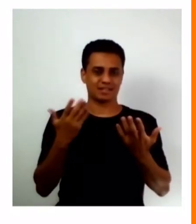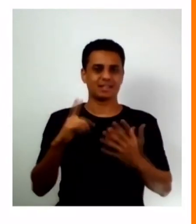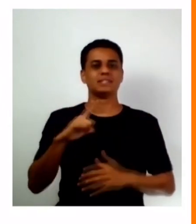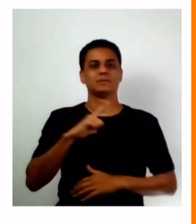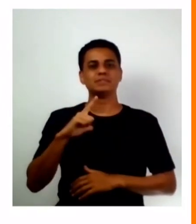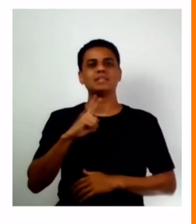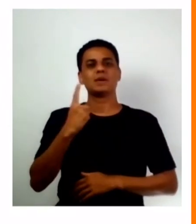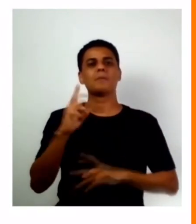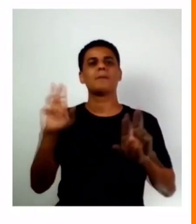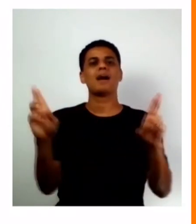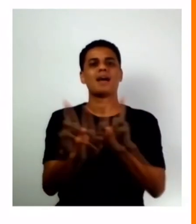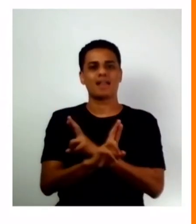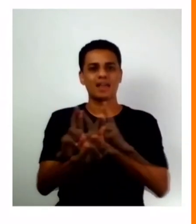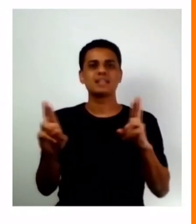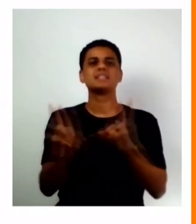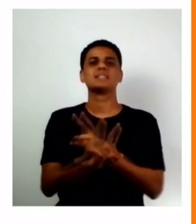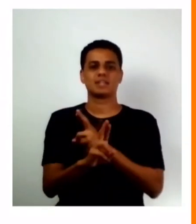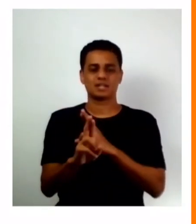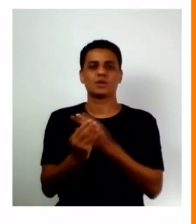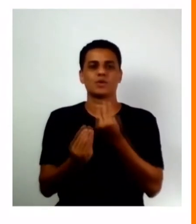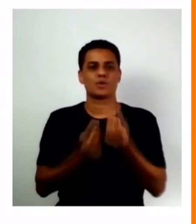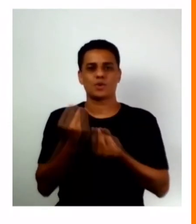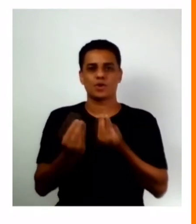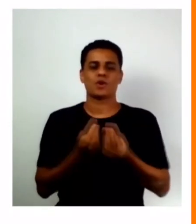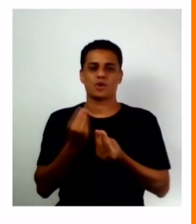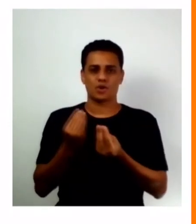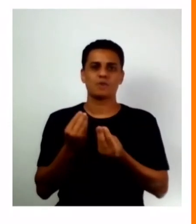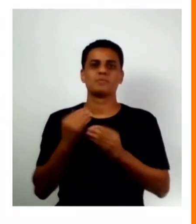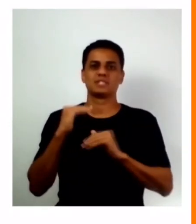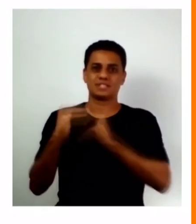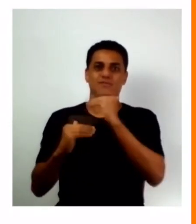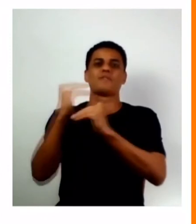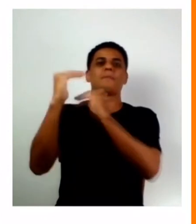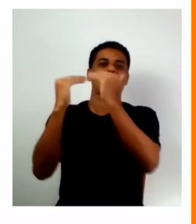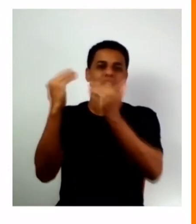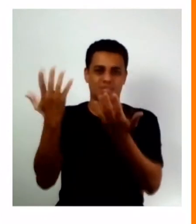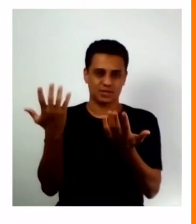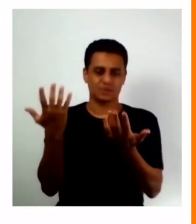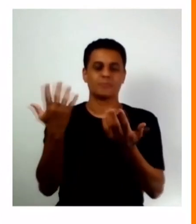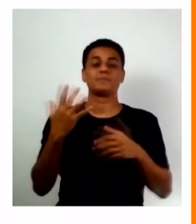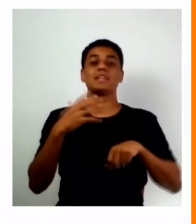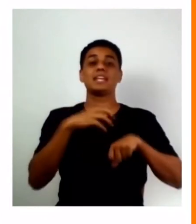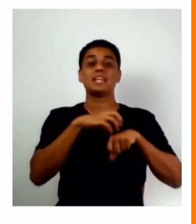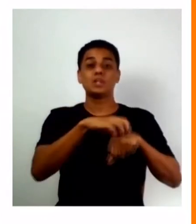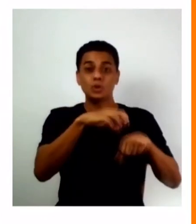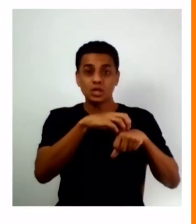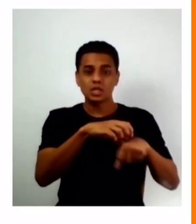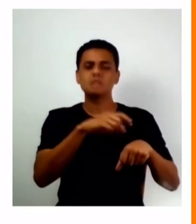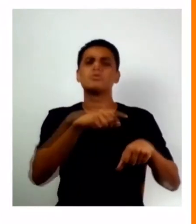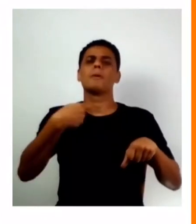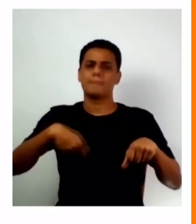patrimônio e desenvolvimento é uma relação muito intensa e o turismo eu acho que também é desenvolvimento, mas cuidado porque